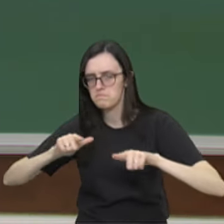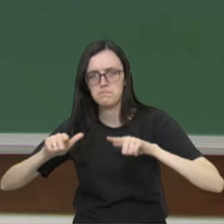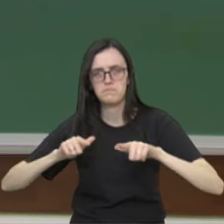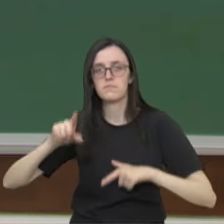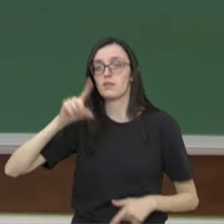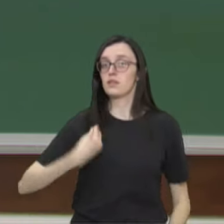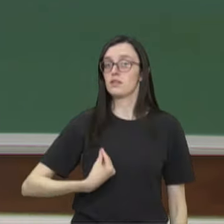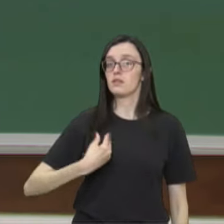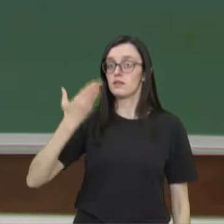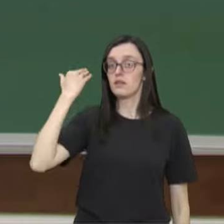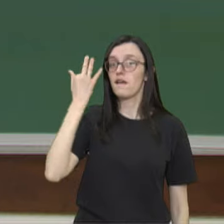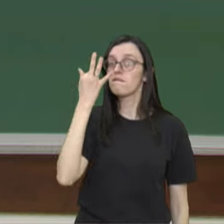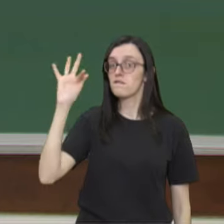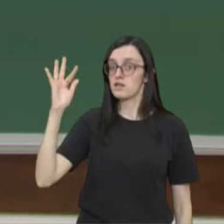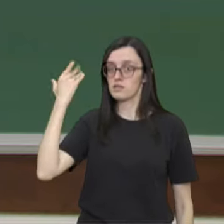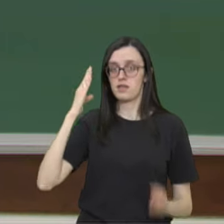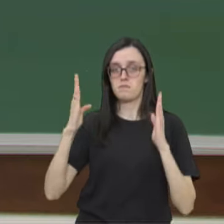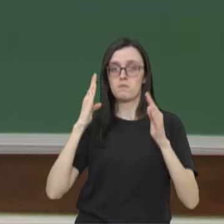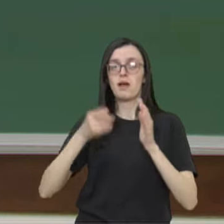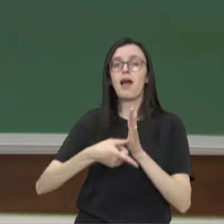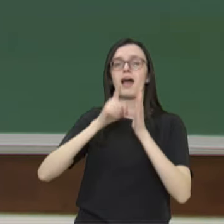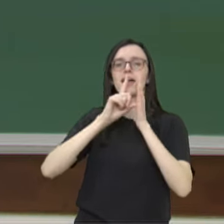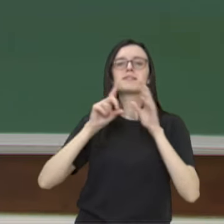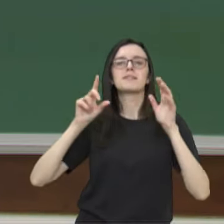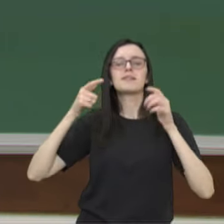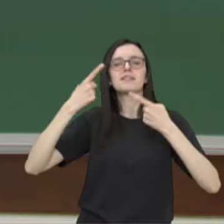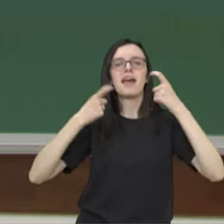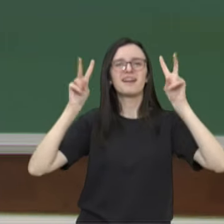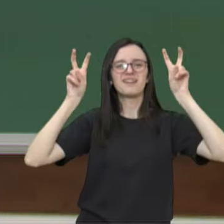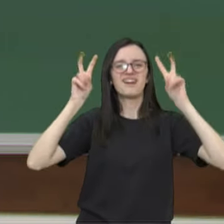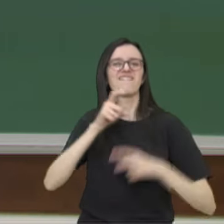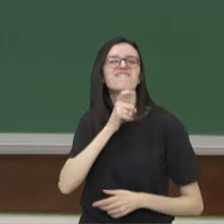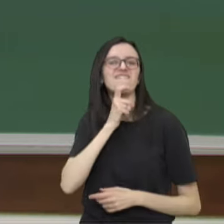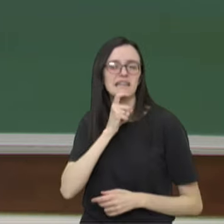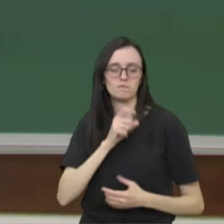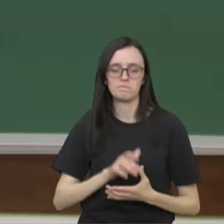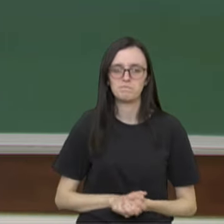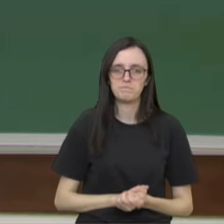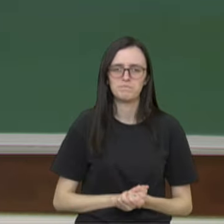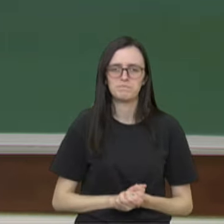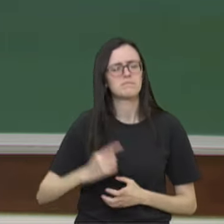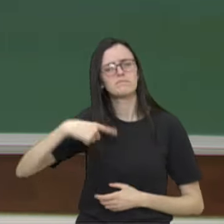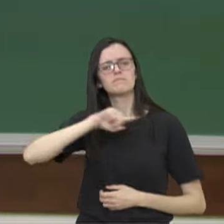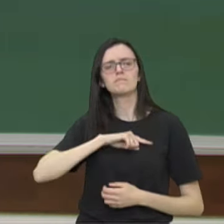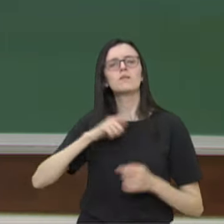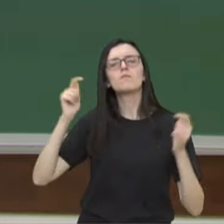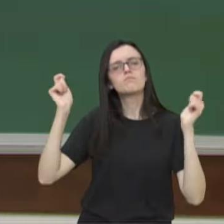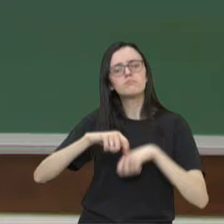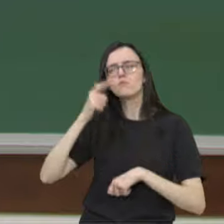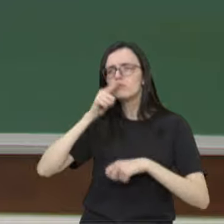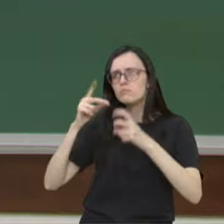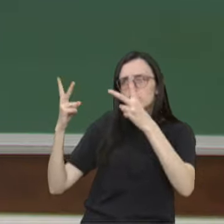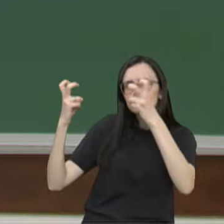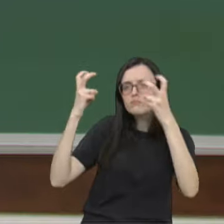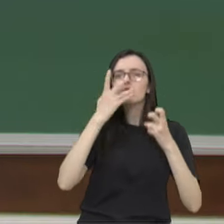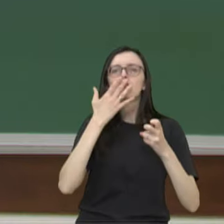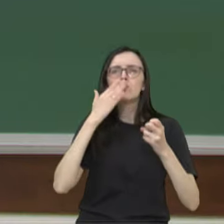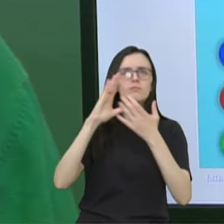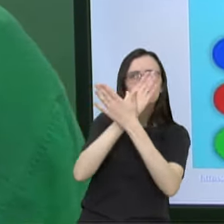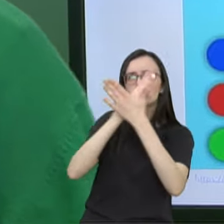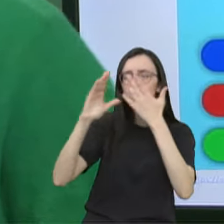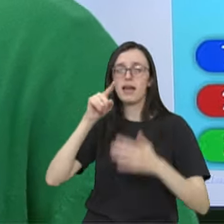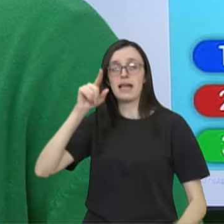na França, naquele momento anterior à Guerra Fria, tá ok? Com isso, a gente consegue perceber e visualizar que essa teoria do mundo